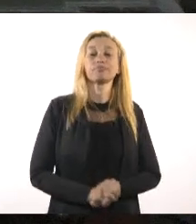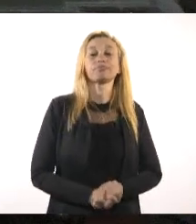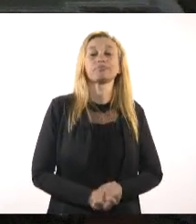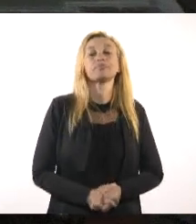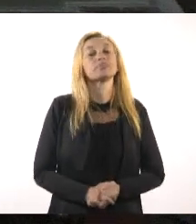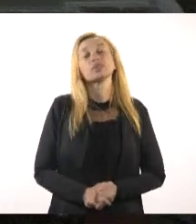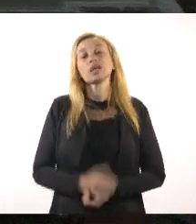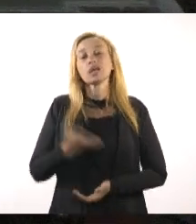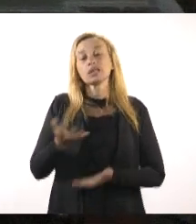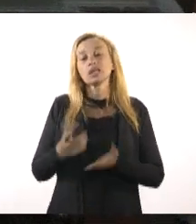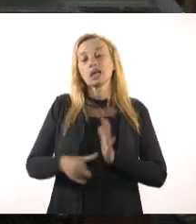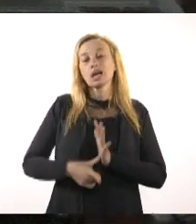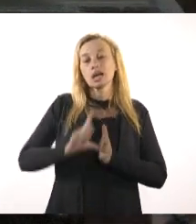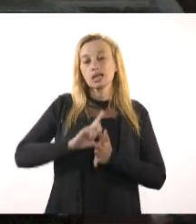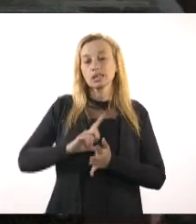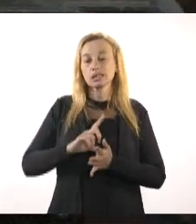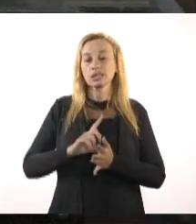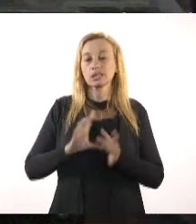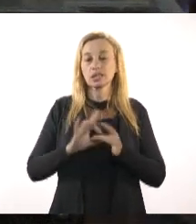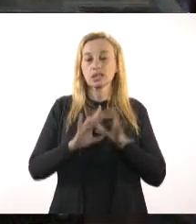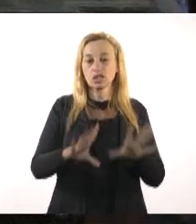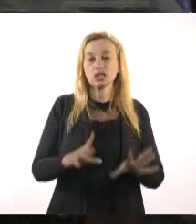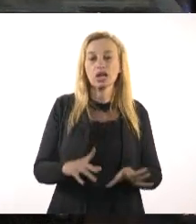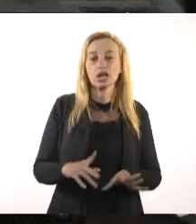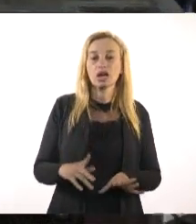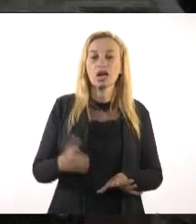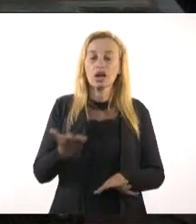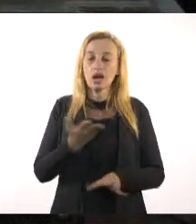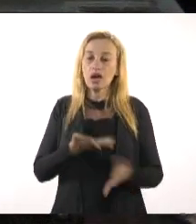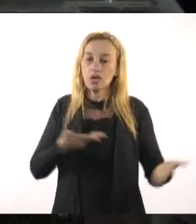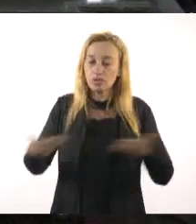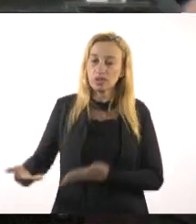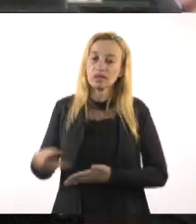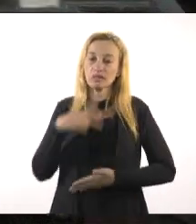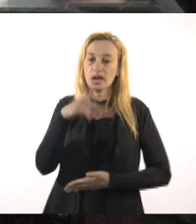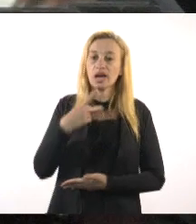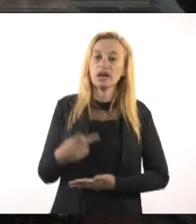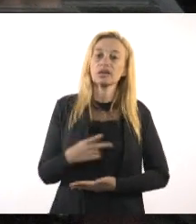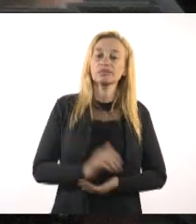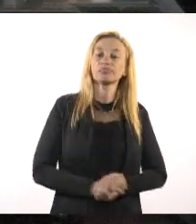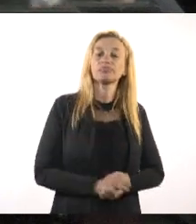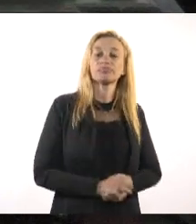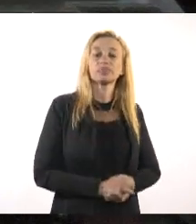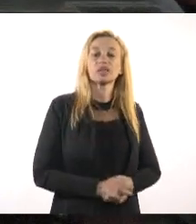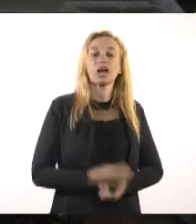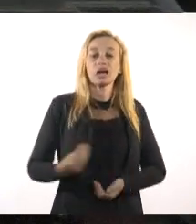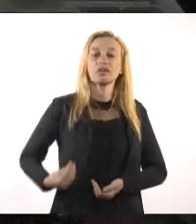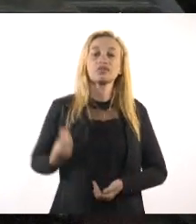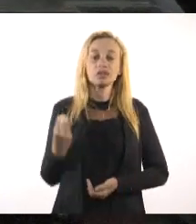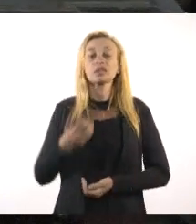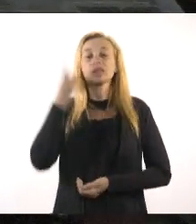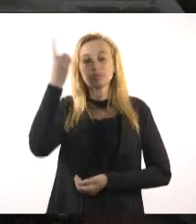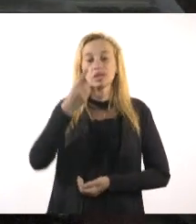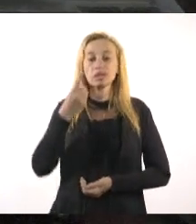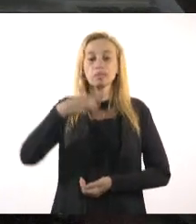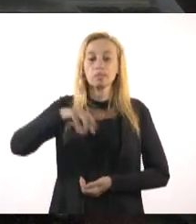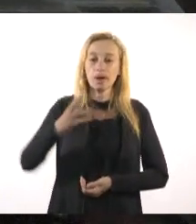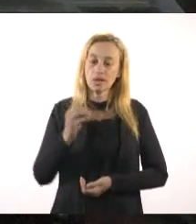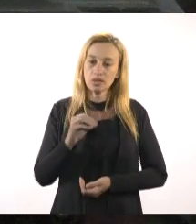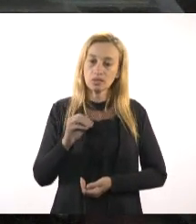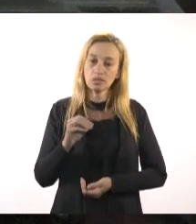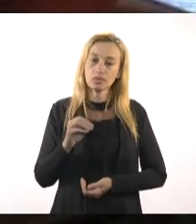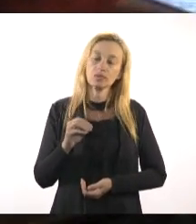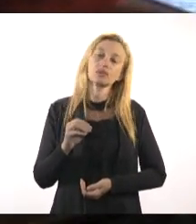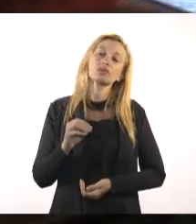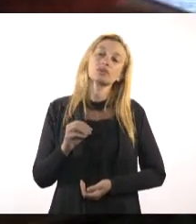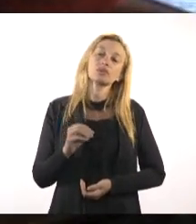Queria, antes de passar a palavra aos nossos convidados, saudar a presença aqui do nosso querido deputado Márcio Galberto, obrigado pela